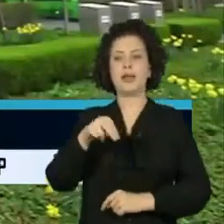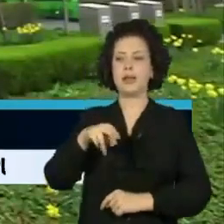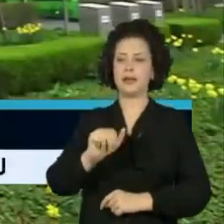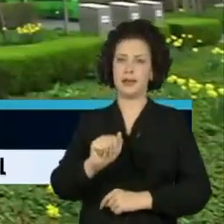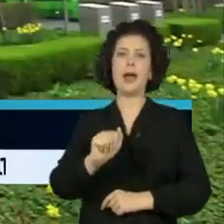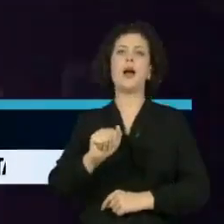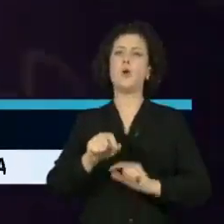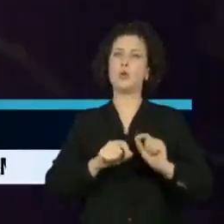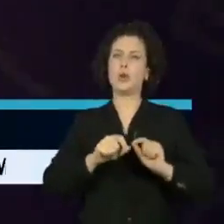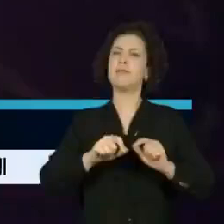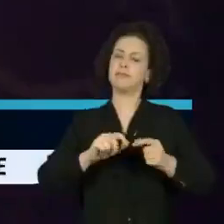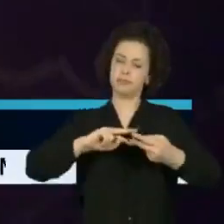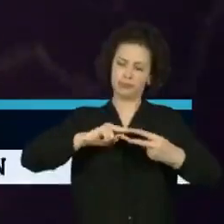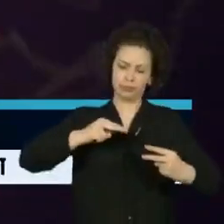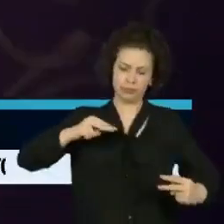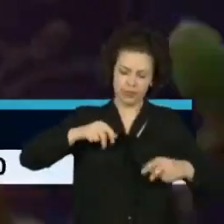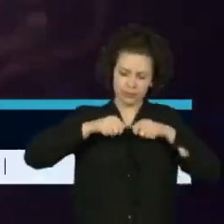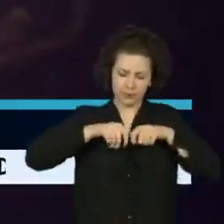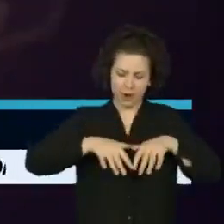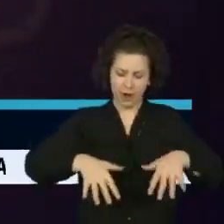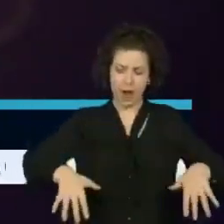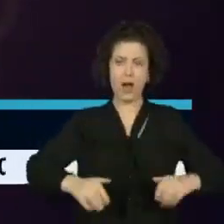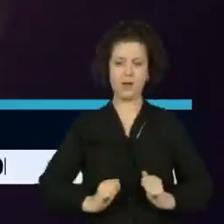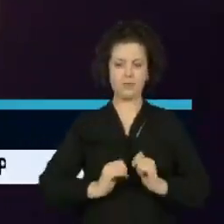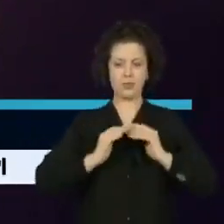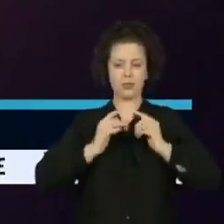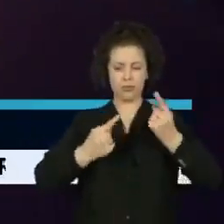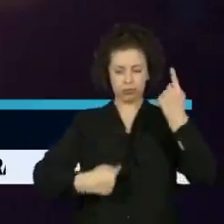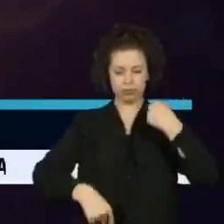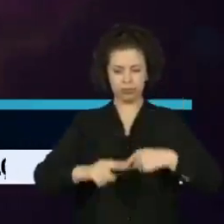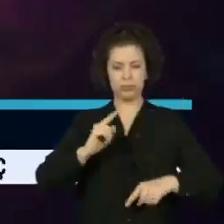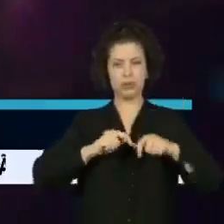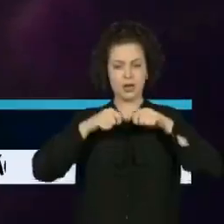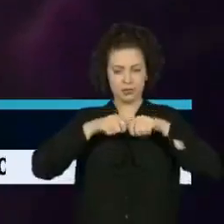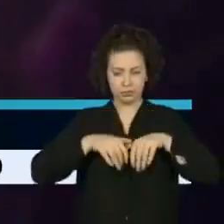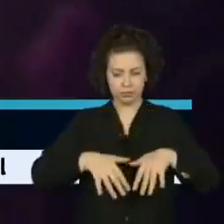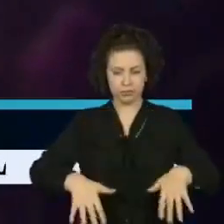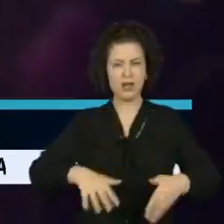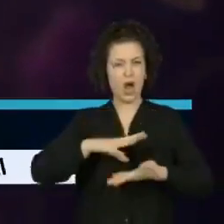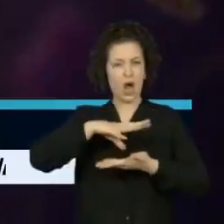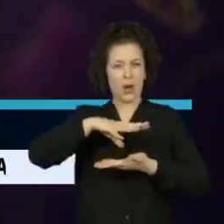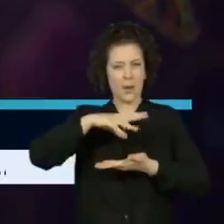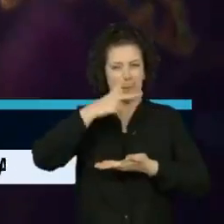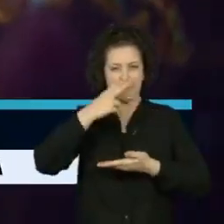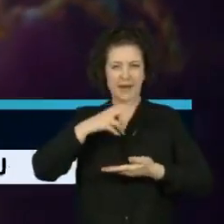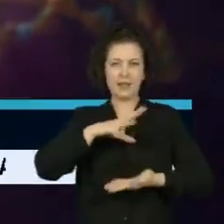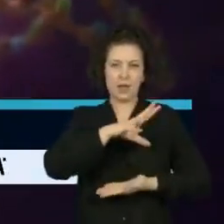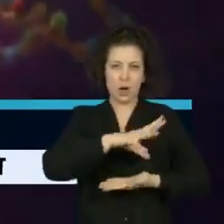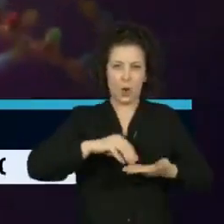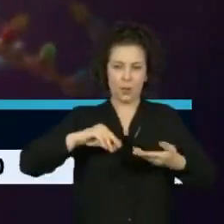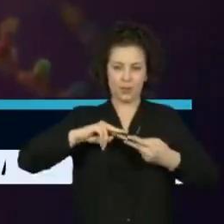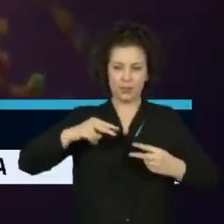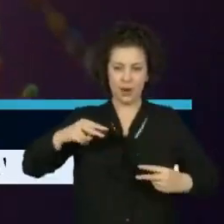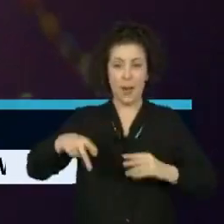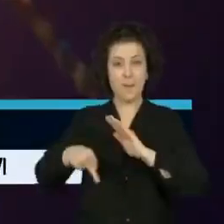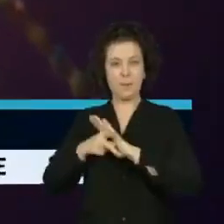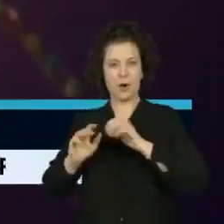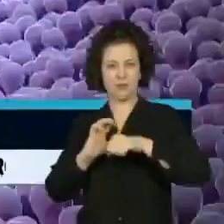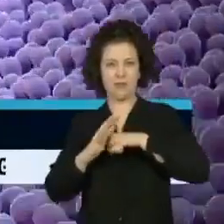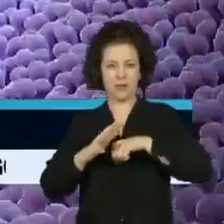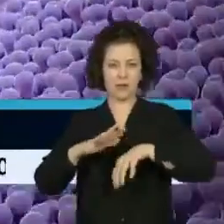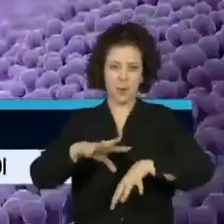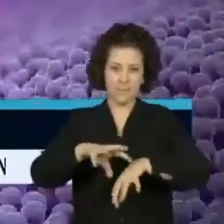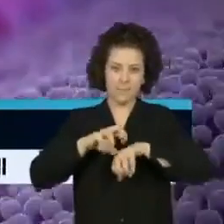RNA mensageiro Isso significa que a vacina leva para o organismo uma cópia de parte do código genético do vírus